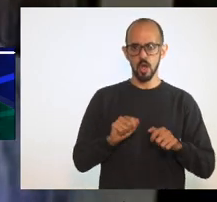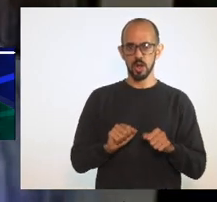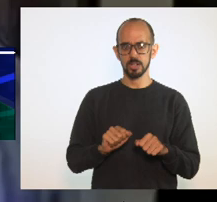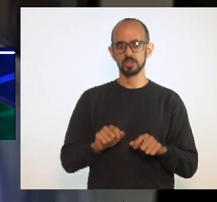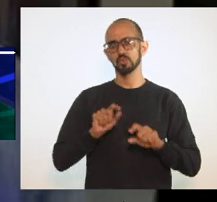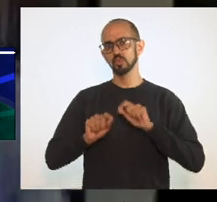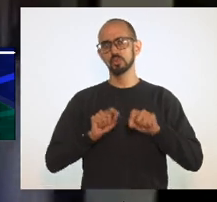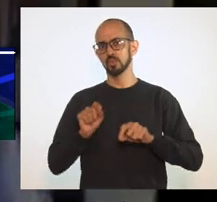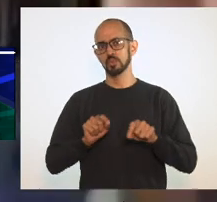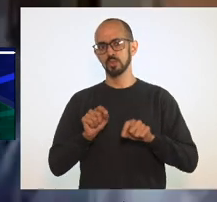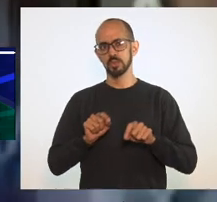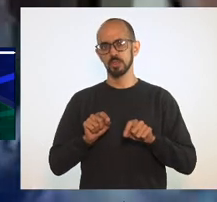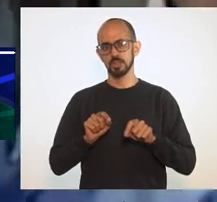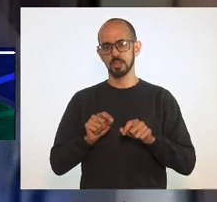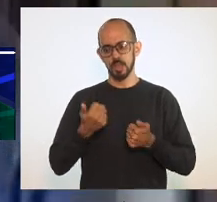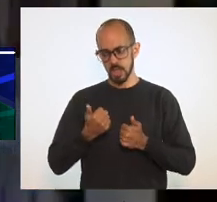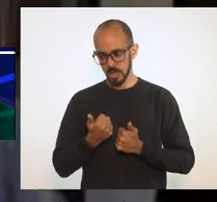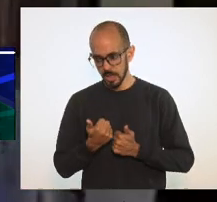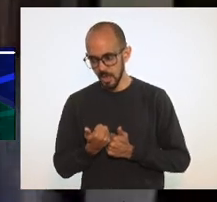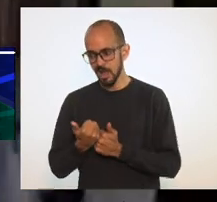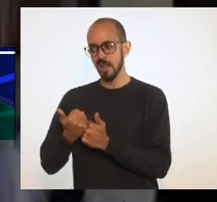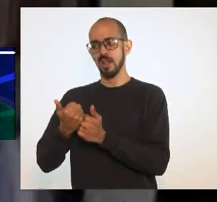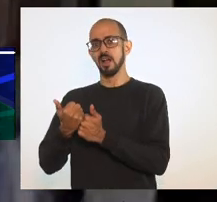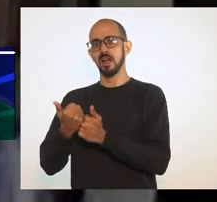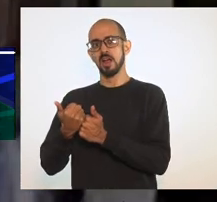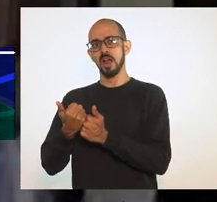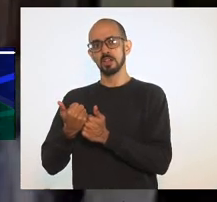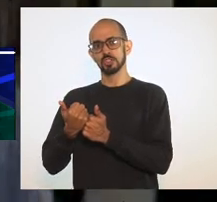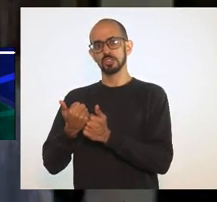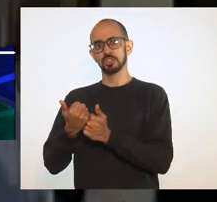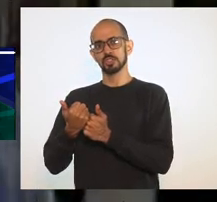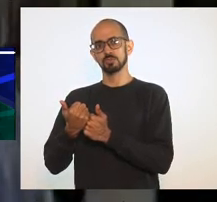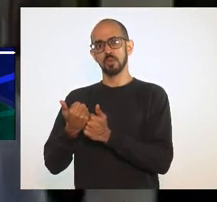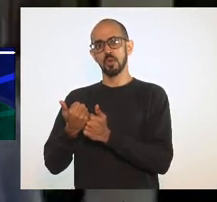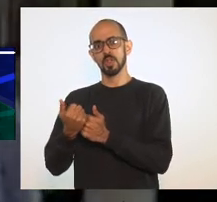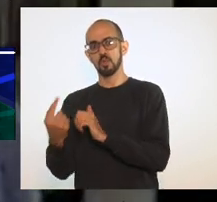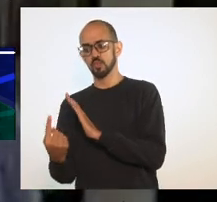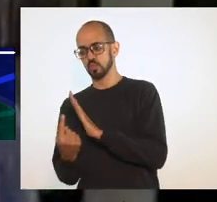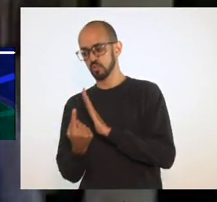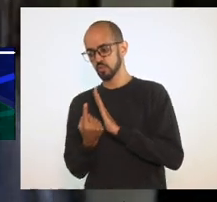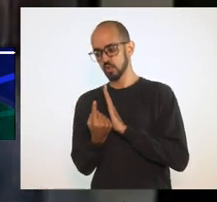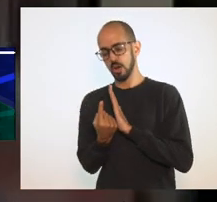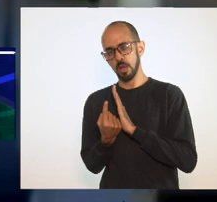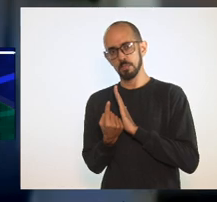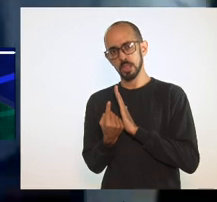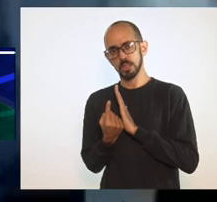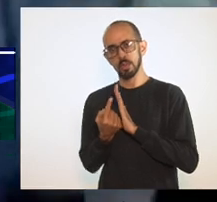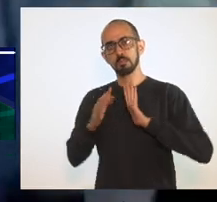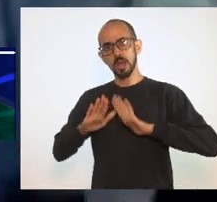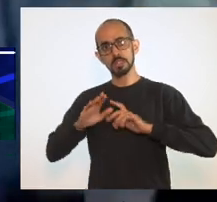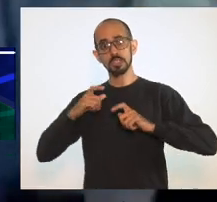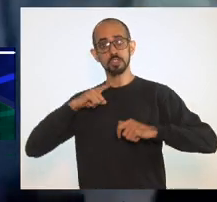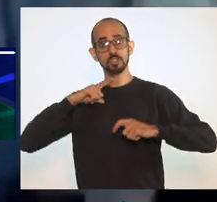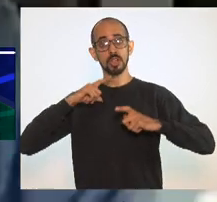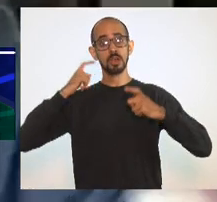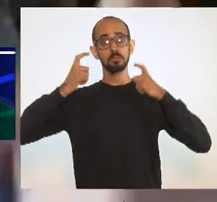isolamento social, mas, ao mesmo tempo, nós nos preocupamos com